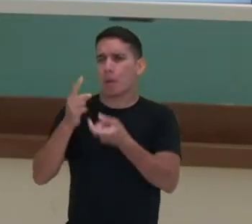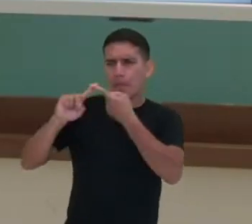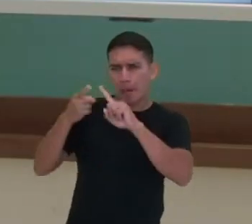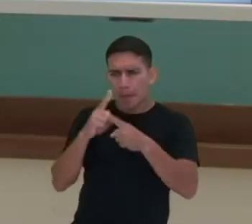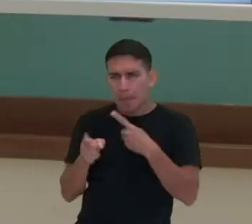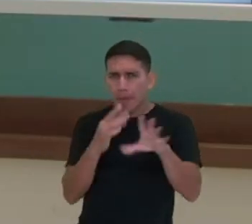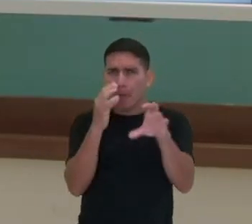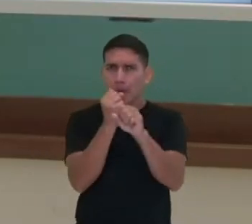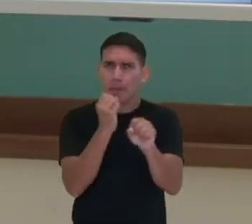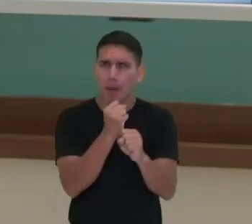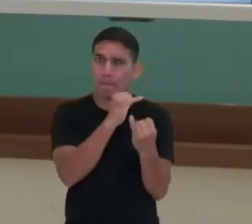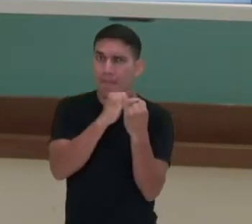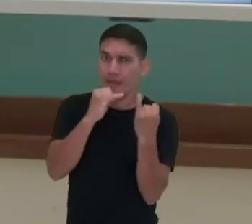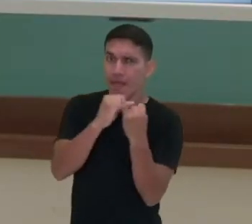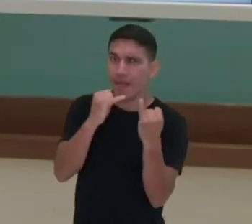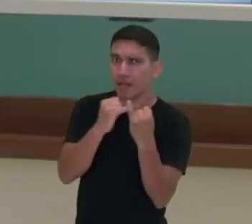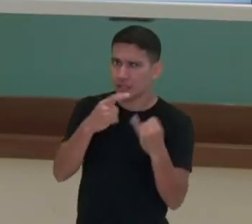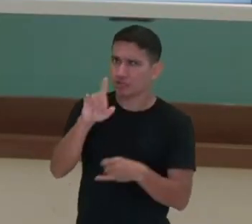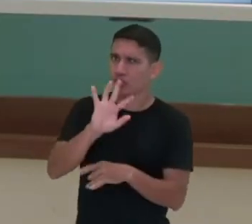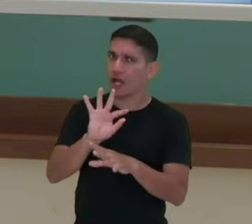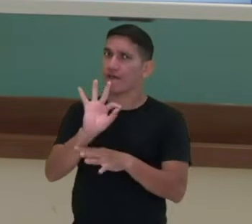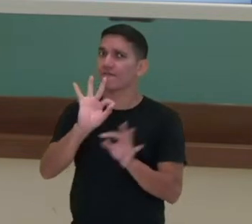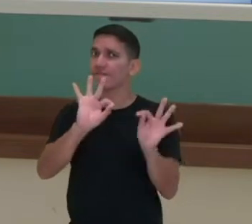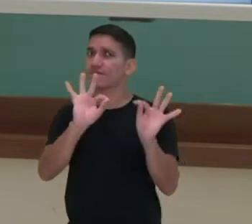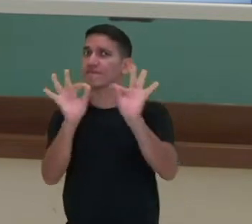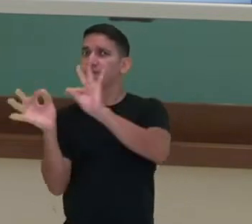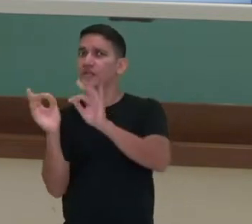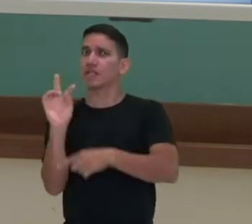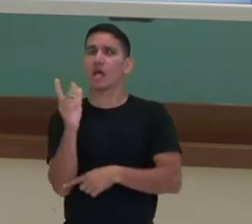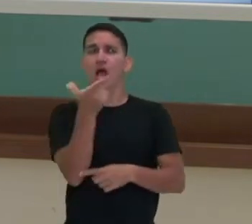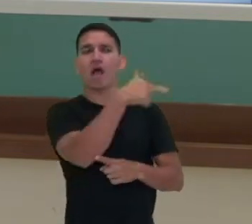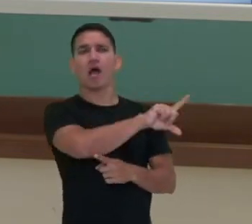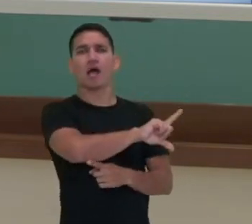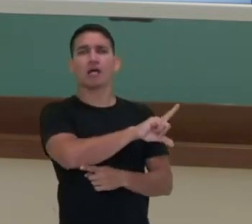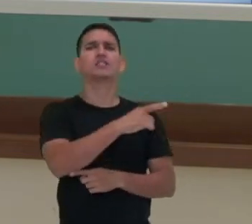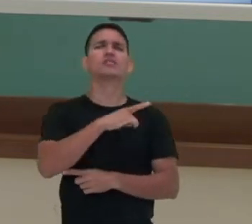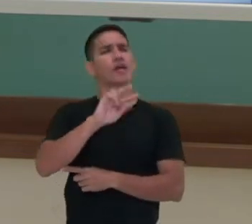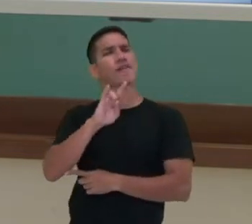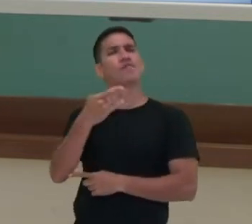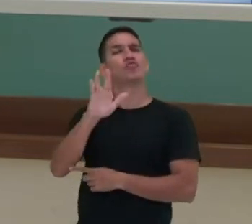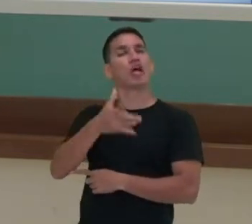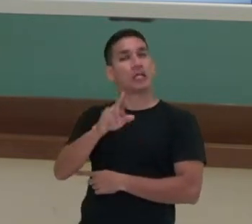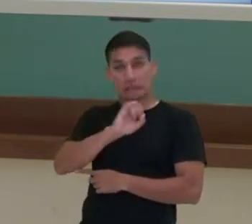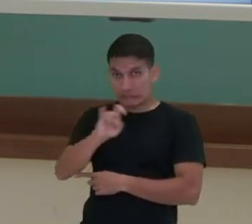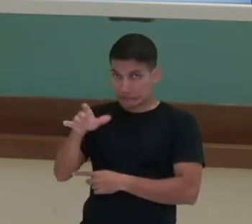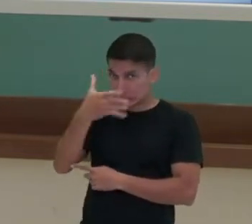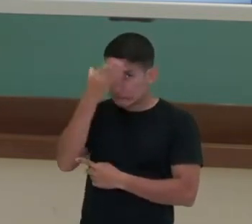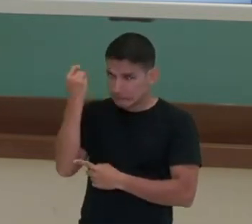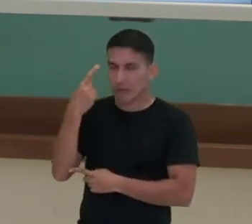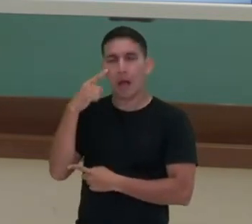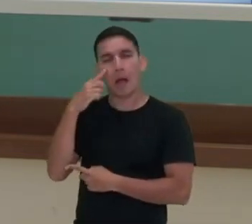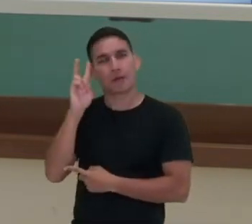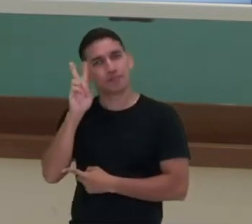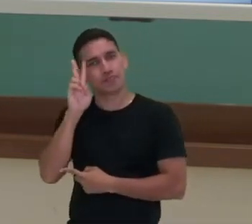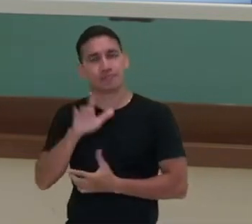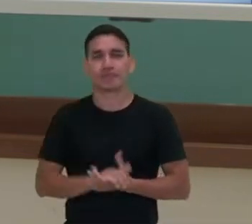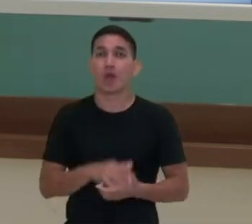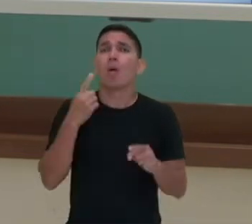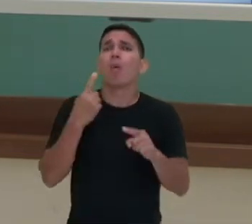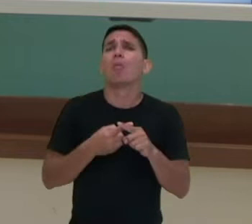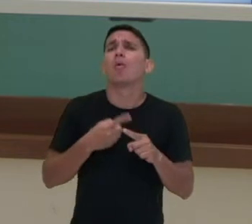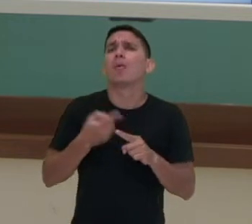média aritmética? A gente já viu em vídeos anteriores. Se não lembra, a gente vai relembrar como a gente fazer isso. Porque a